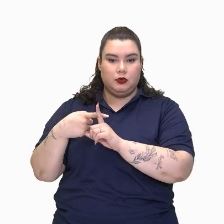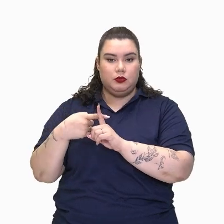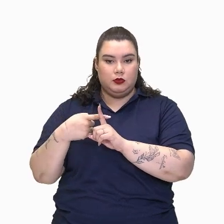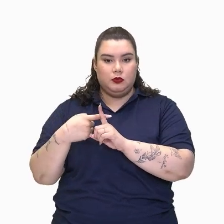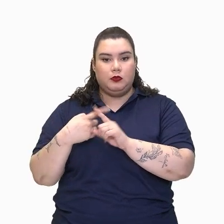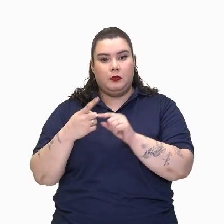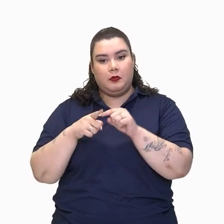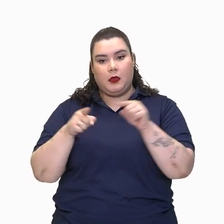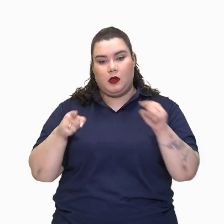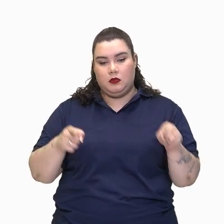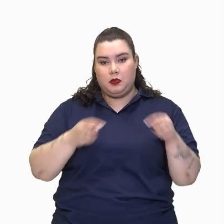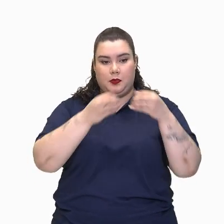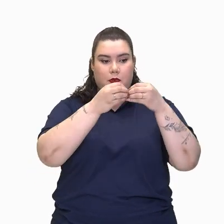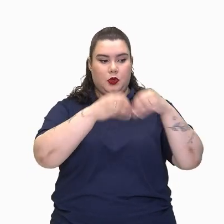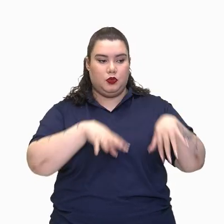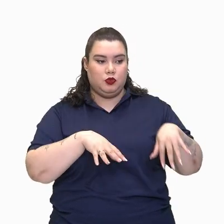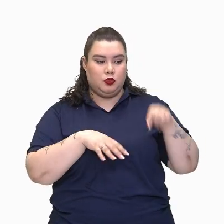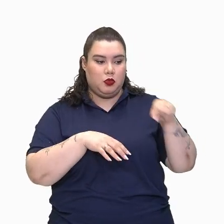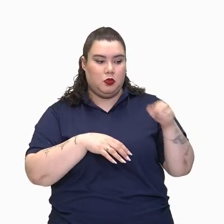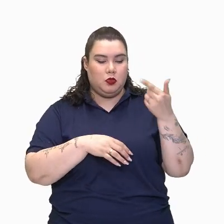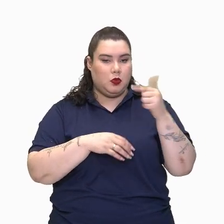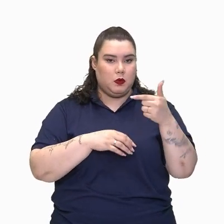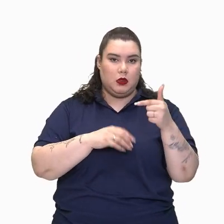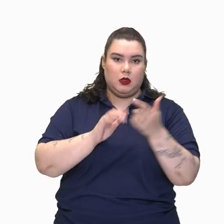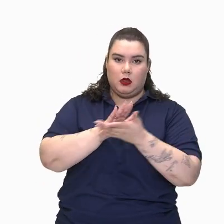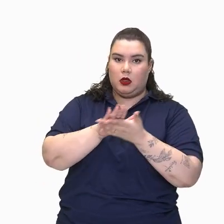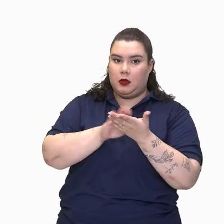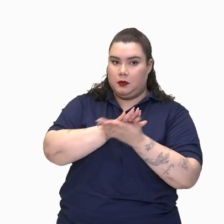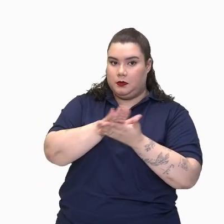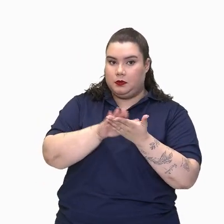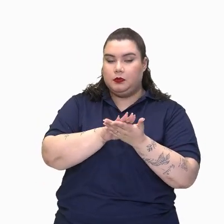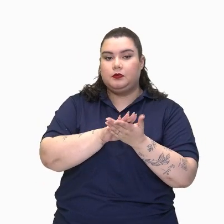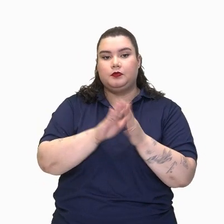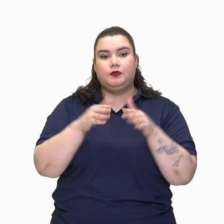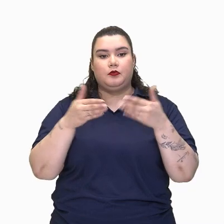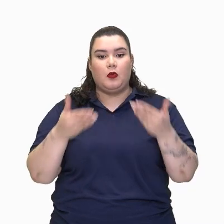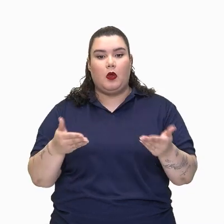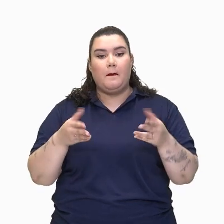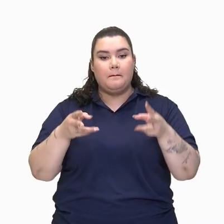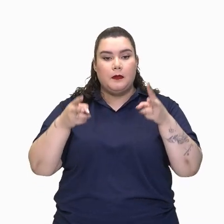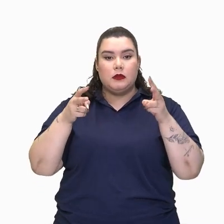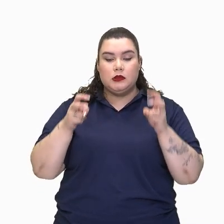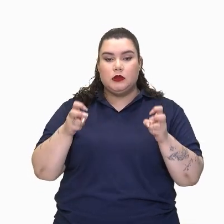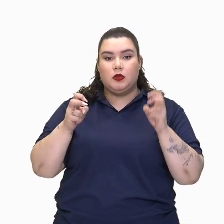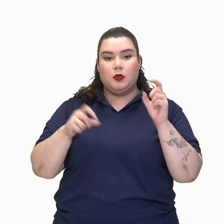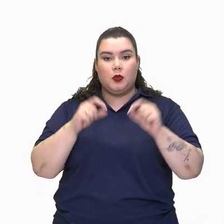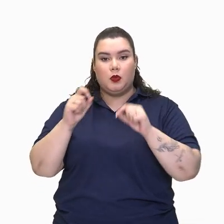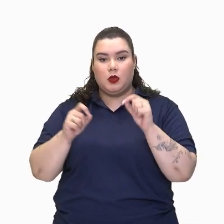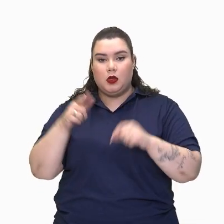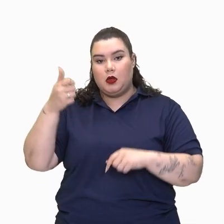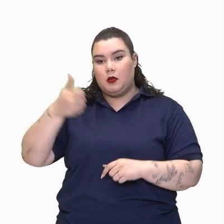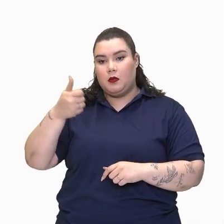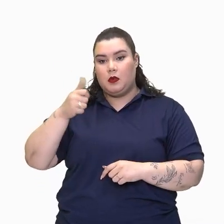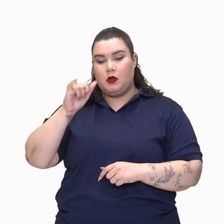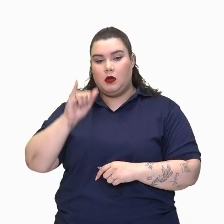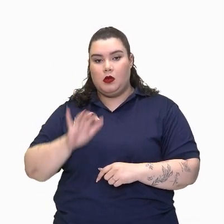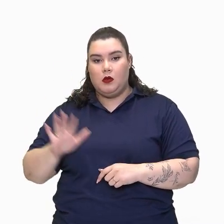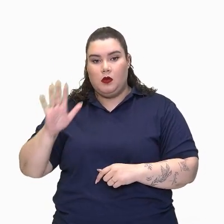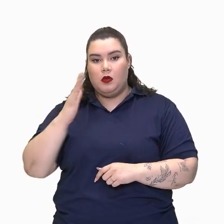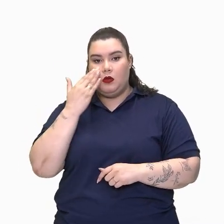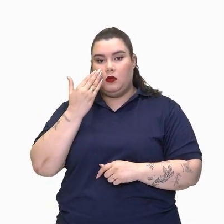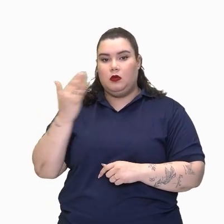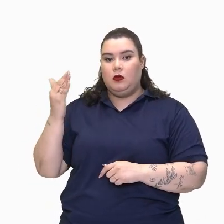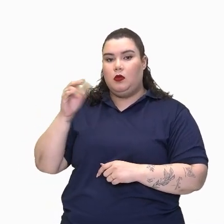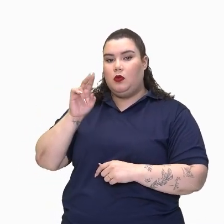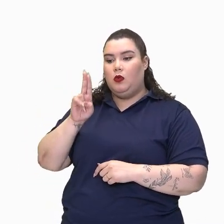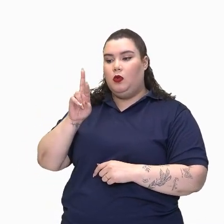interação, mas sem causar prejuízo ao outro. Né? Então, aí a gente observa nessa primeira imagem o urubu que está no